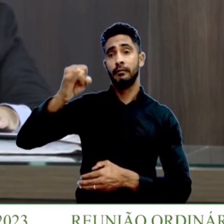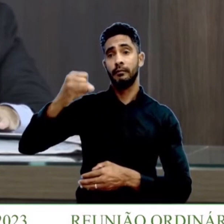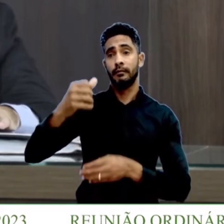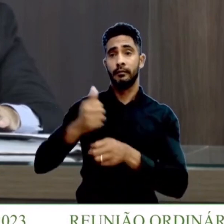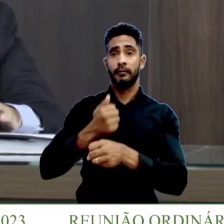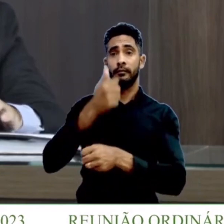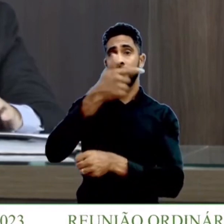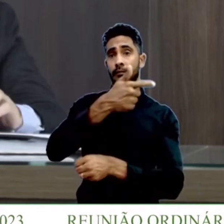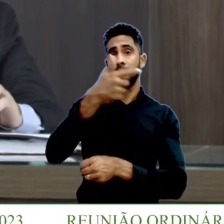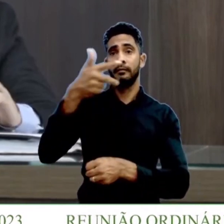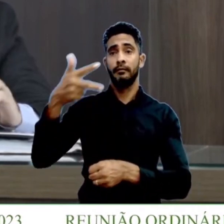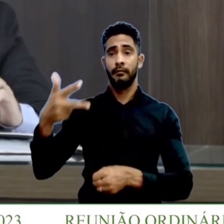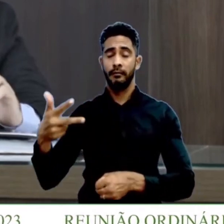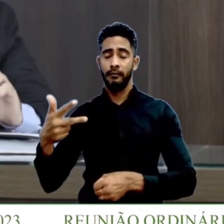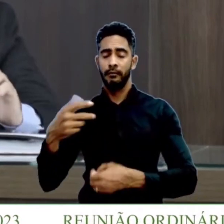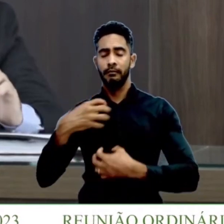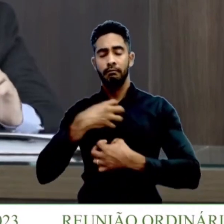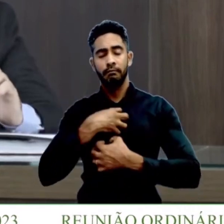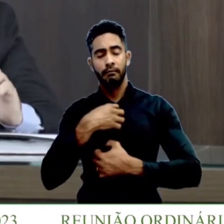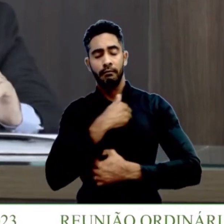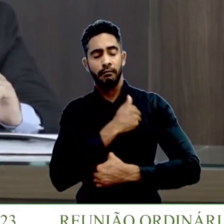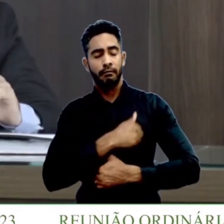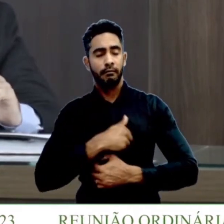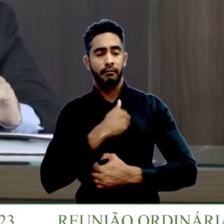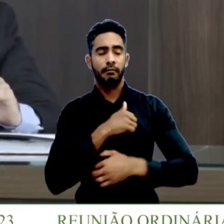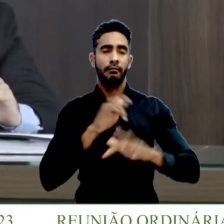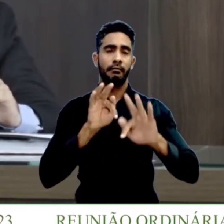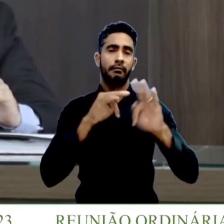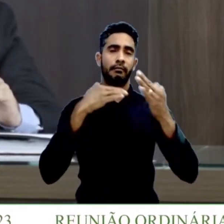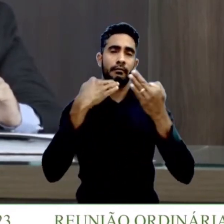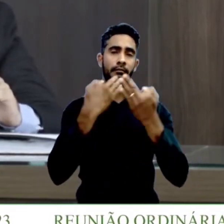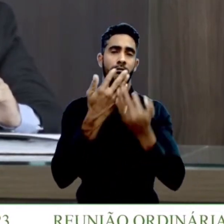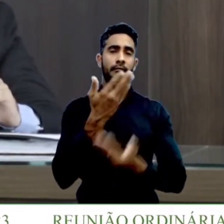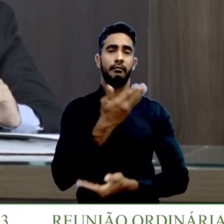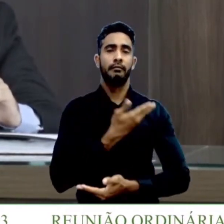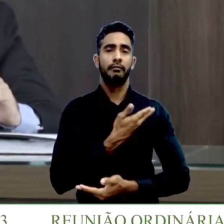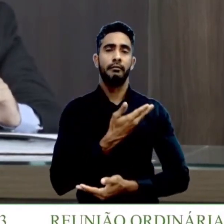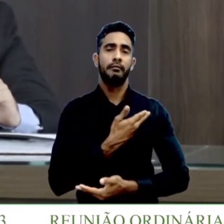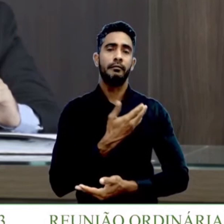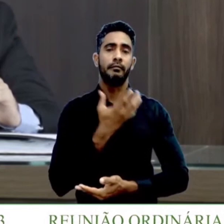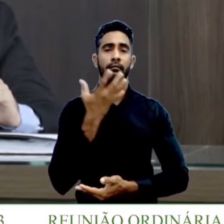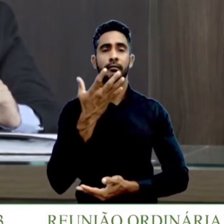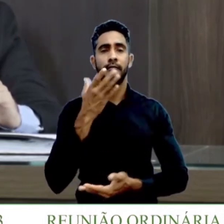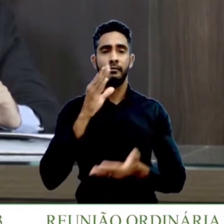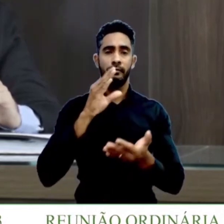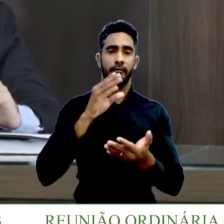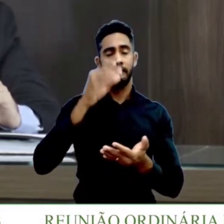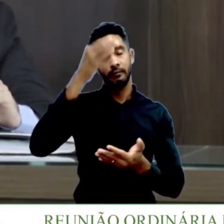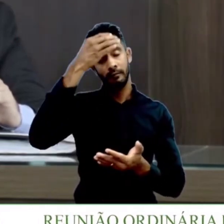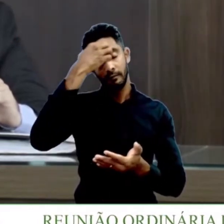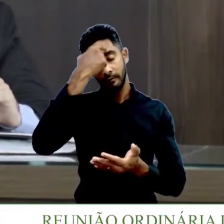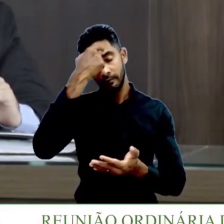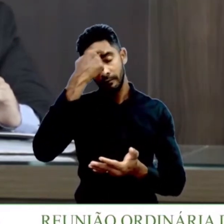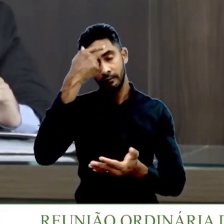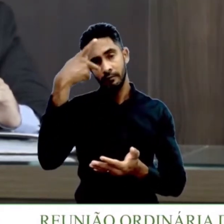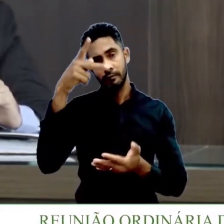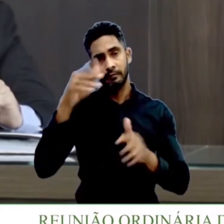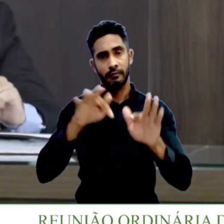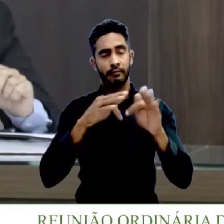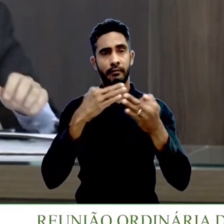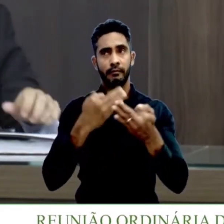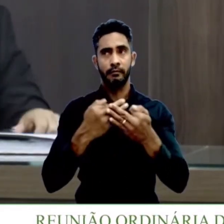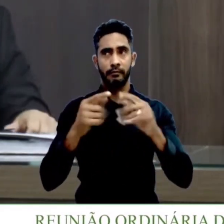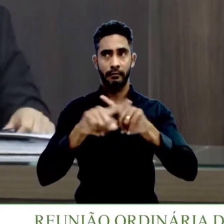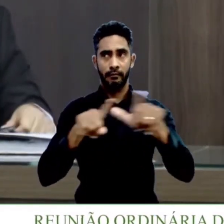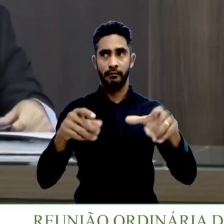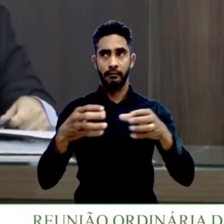de 2023, deixando eternas saudades a familiares e amigos. Requer que seja dada ciência à família enlutada. Sala